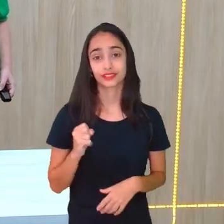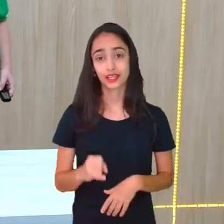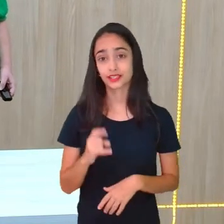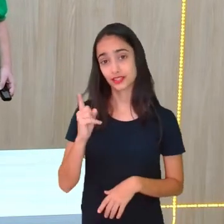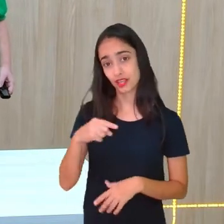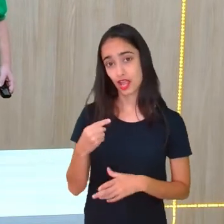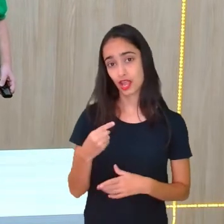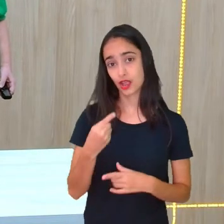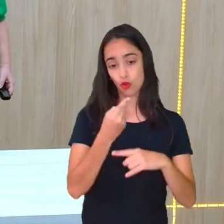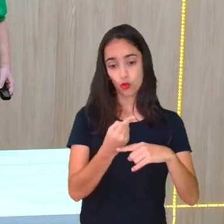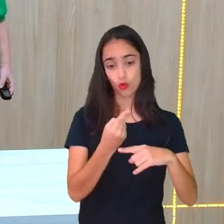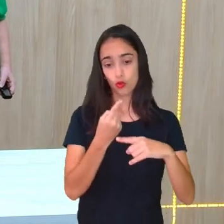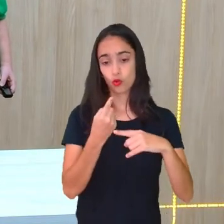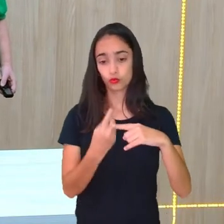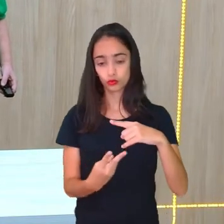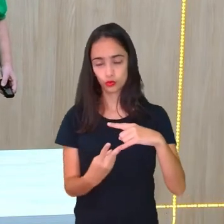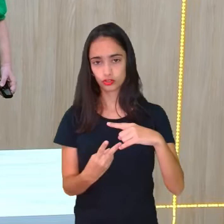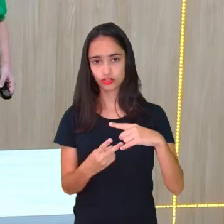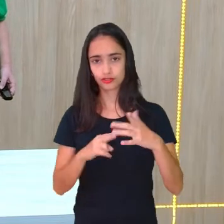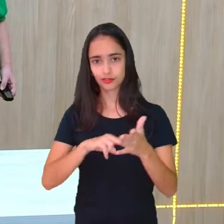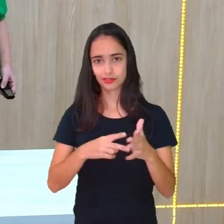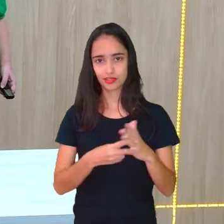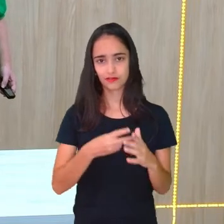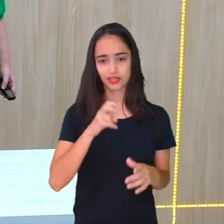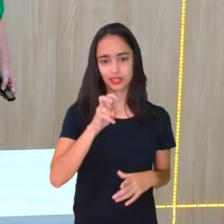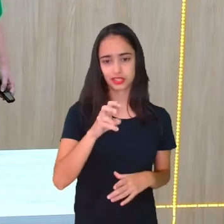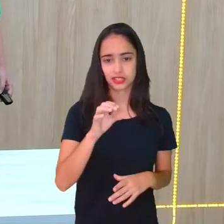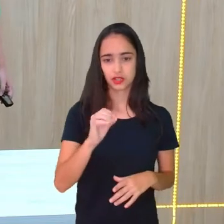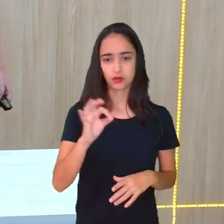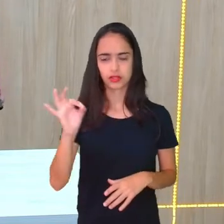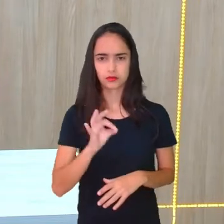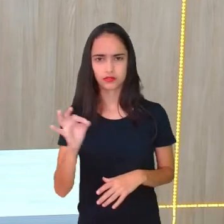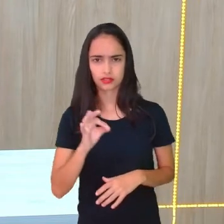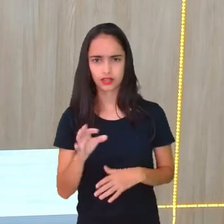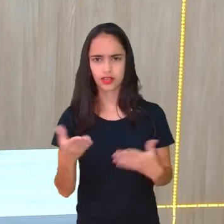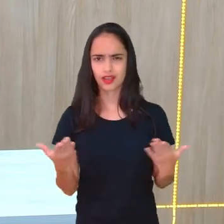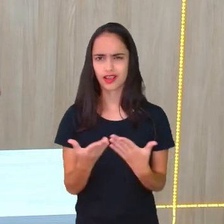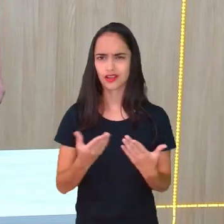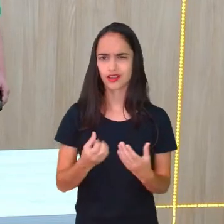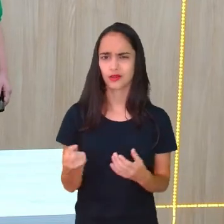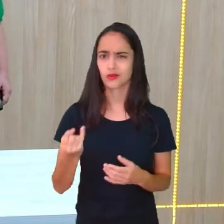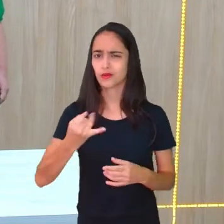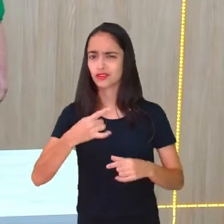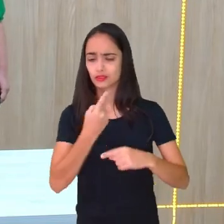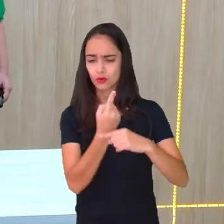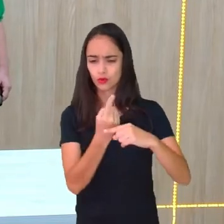a metade, que é 1/2, é 50%, quanto é que dá 1/4?